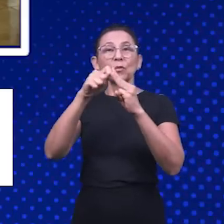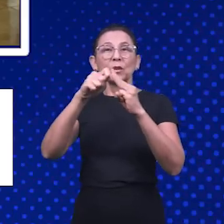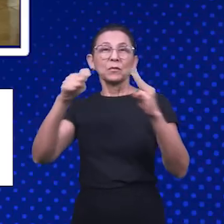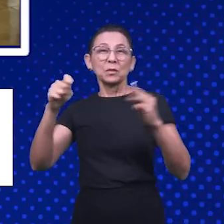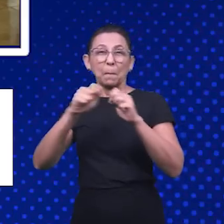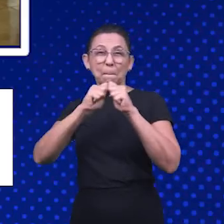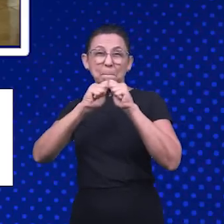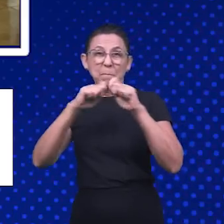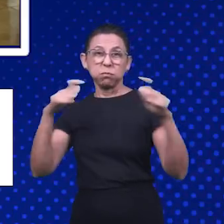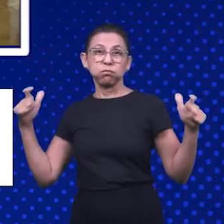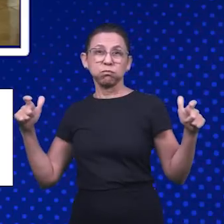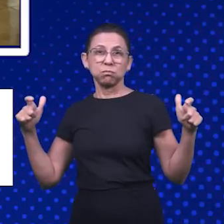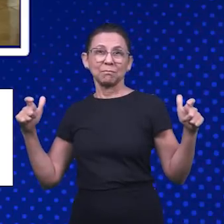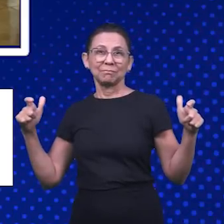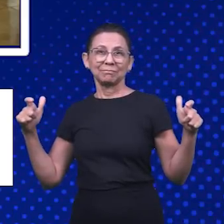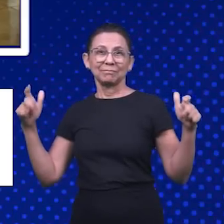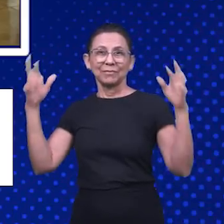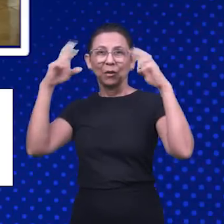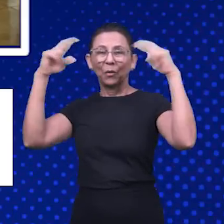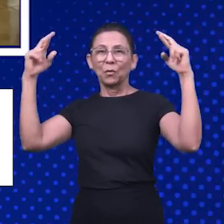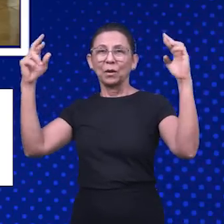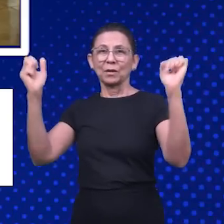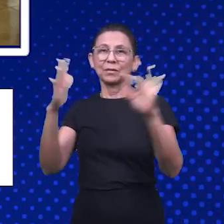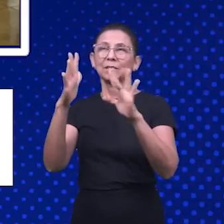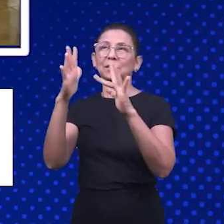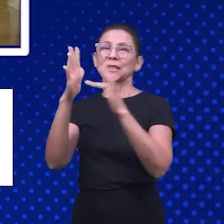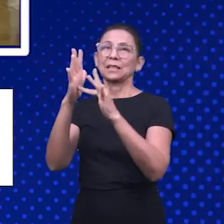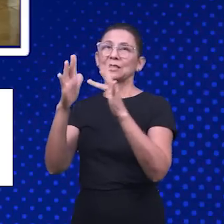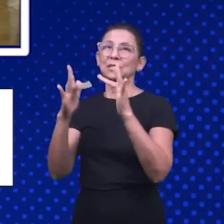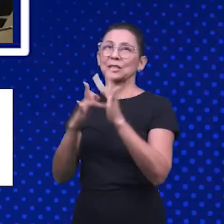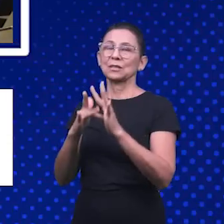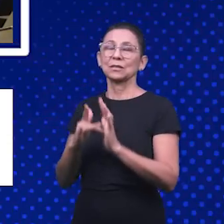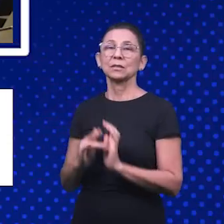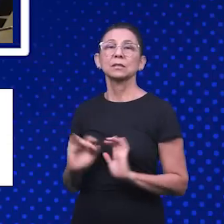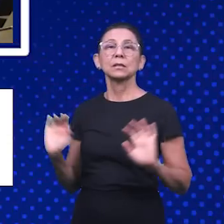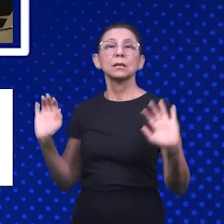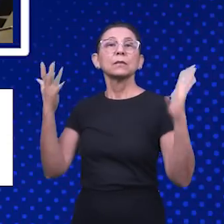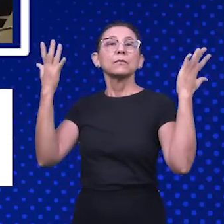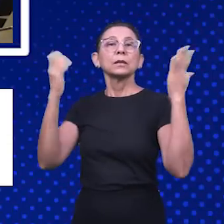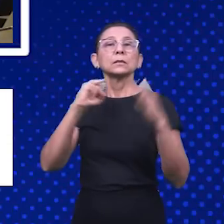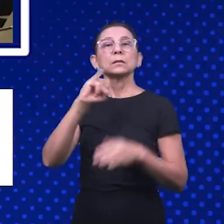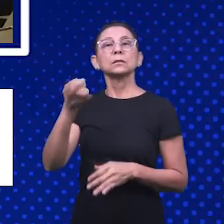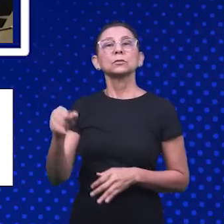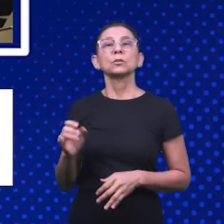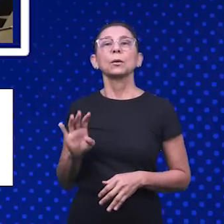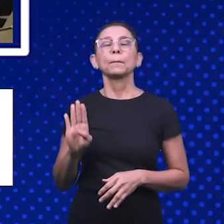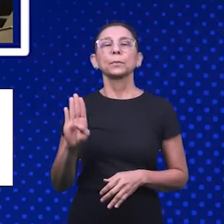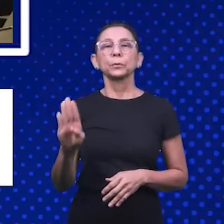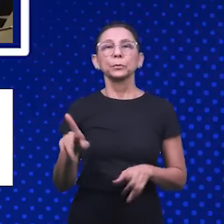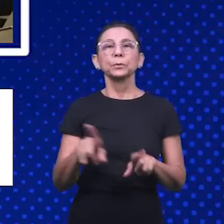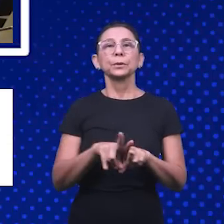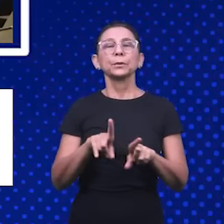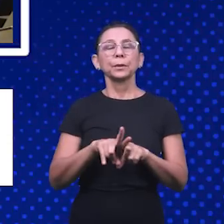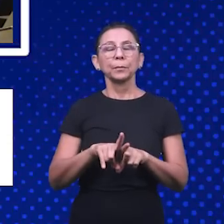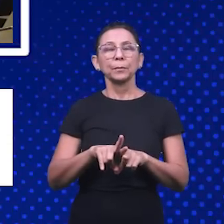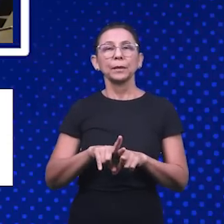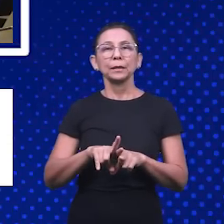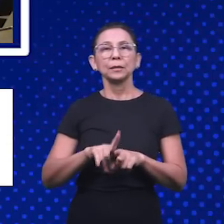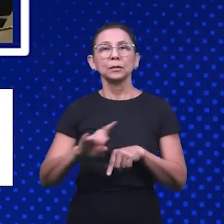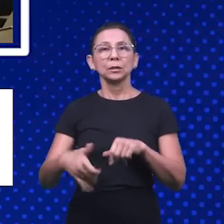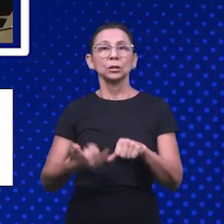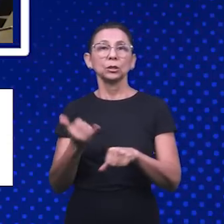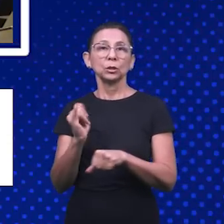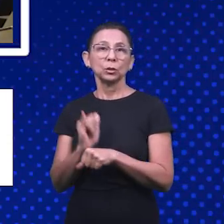para a honra e glória do Senhor Jesus. Esse evento ali em Jaburuna foi transmitido também pelo canal da Igreja